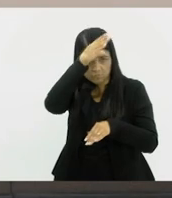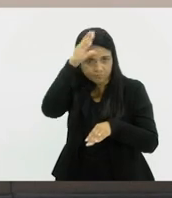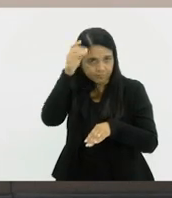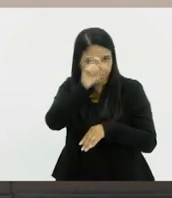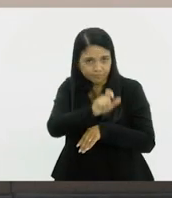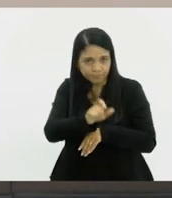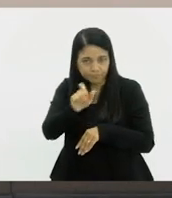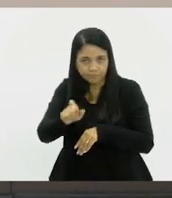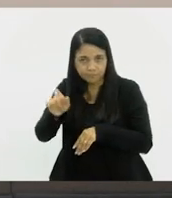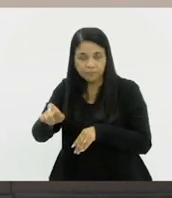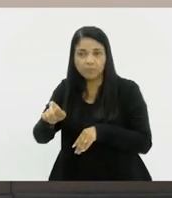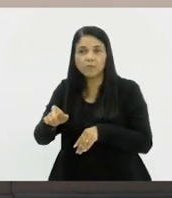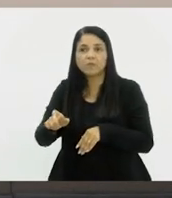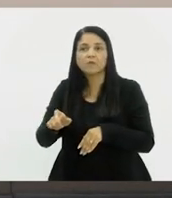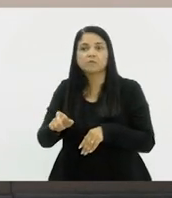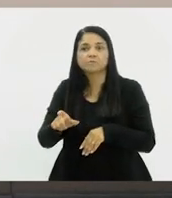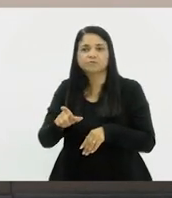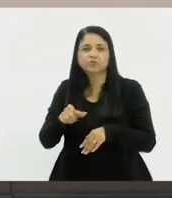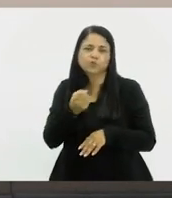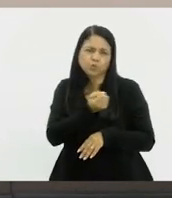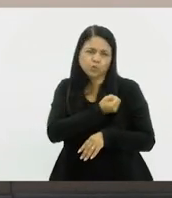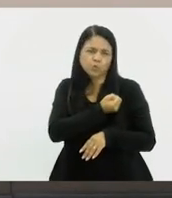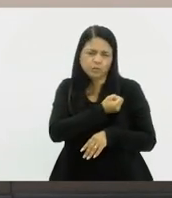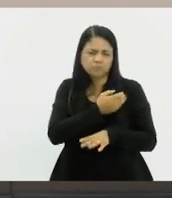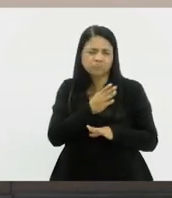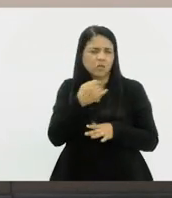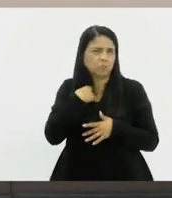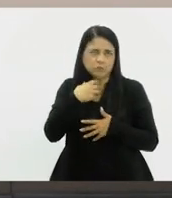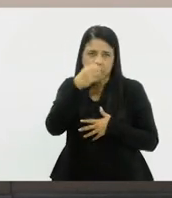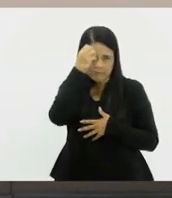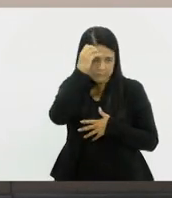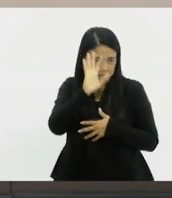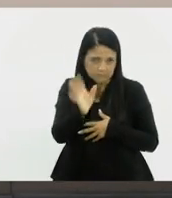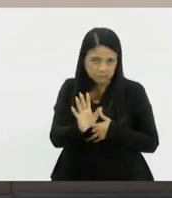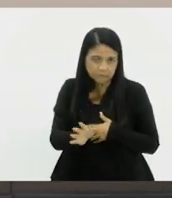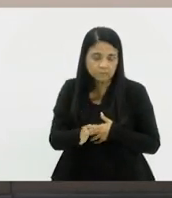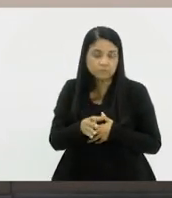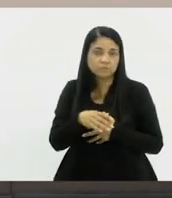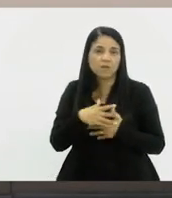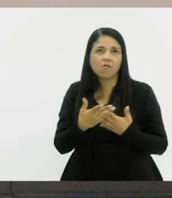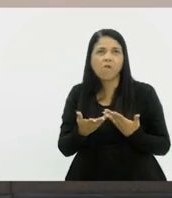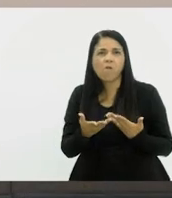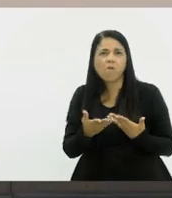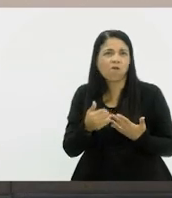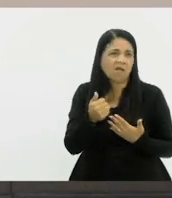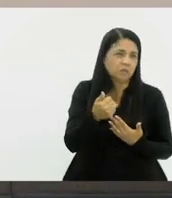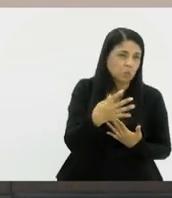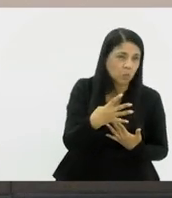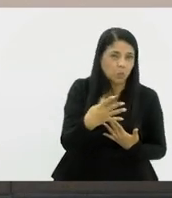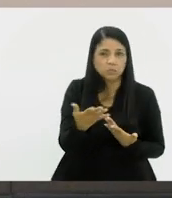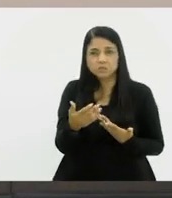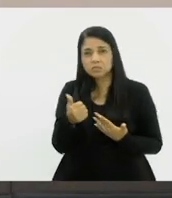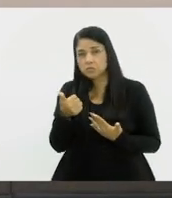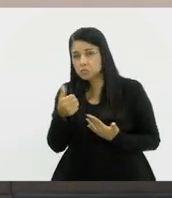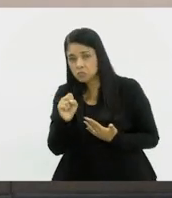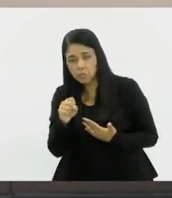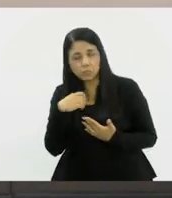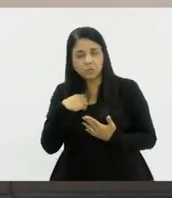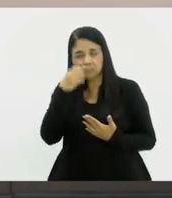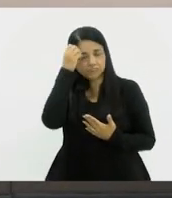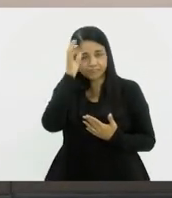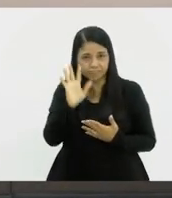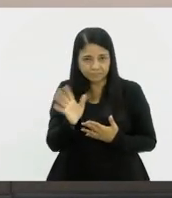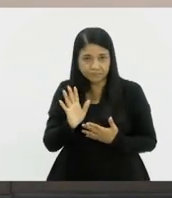aborrecimento tinha um um número que obviamente eu me esqueci Qual é que era pode ser 14 ou 18 não sei qual